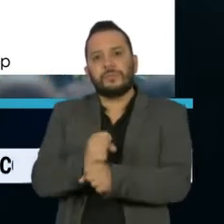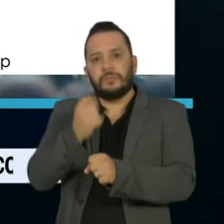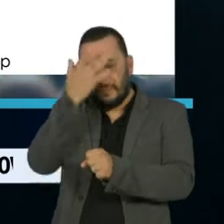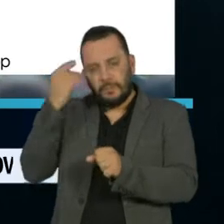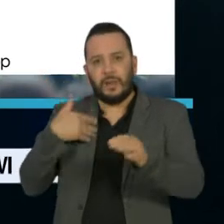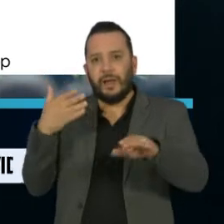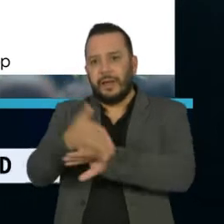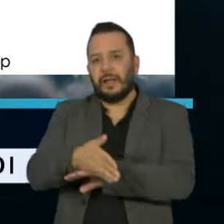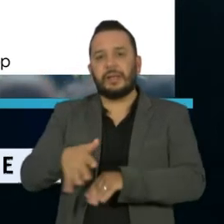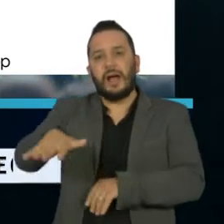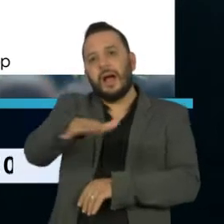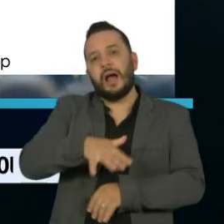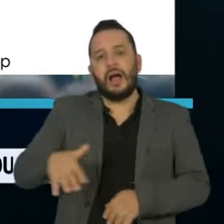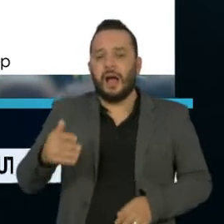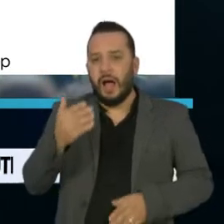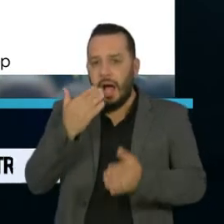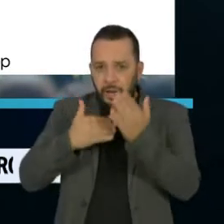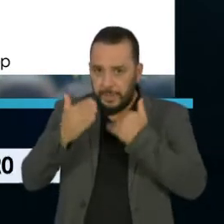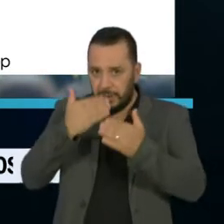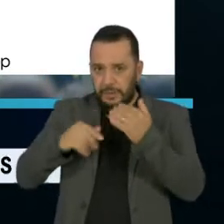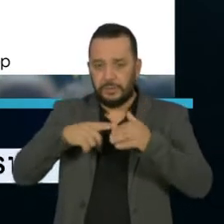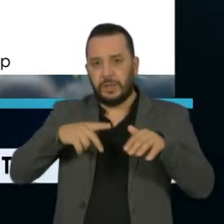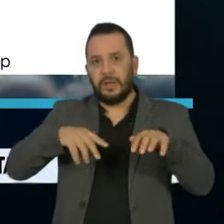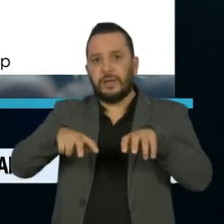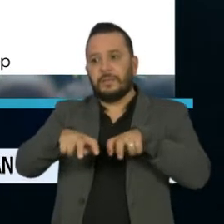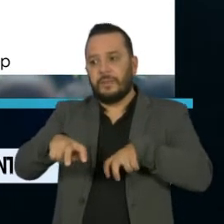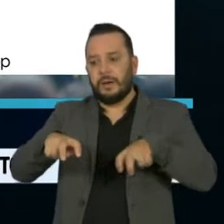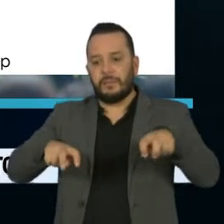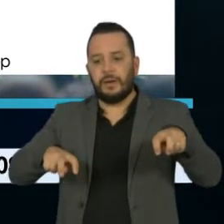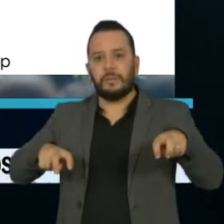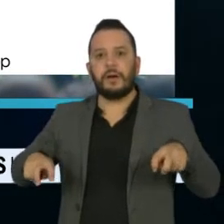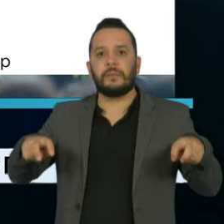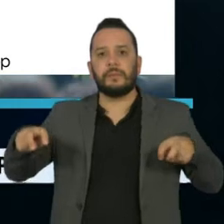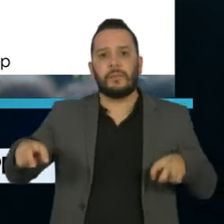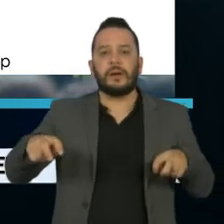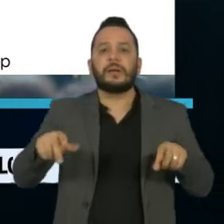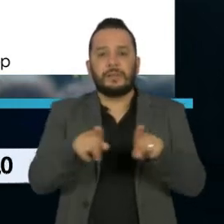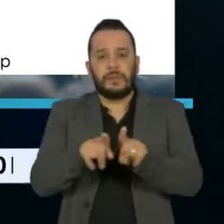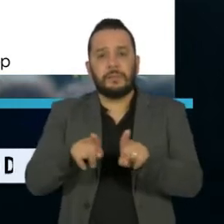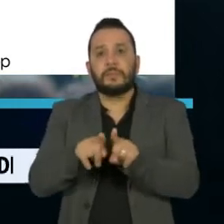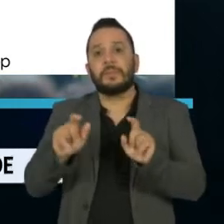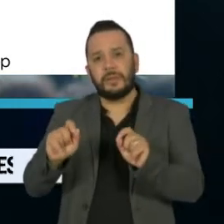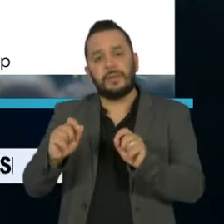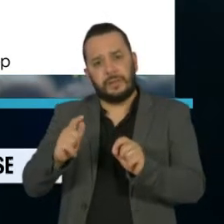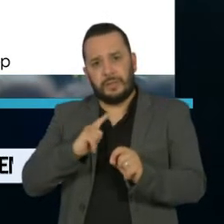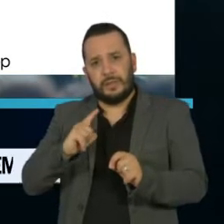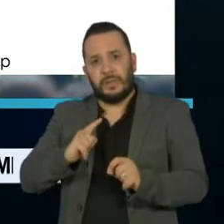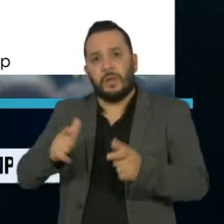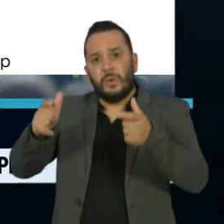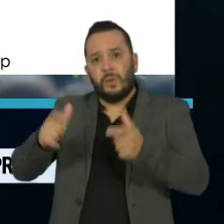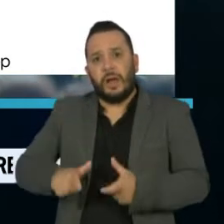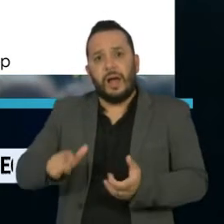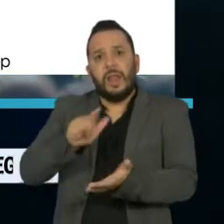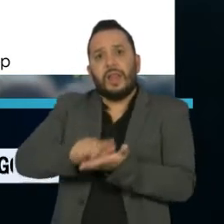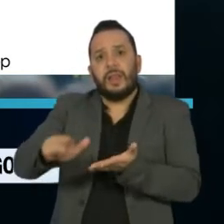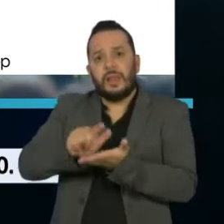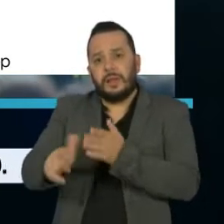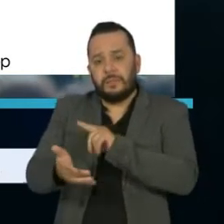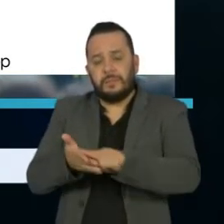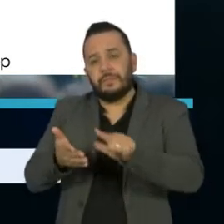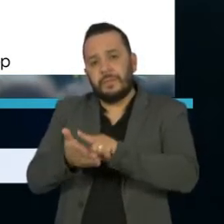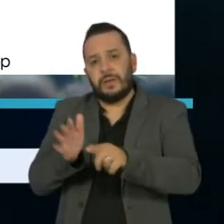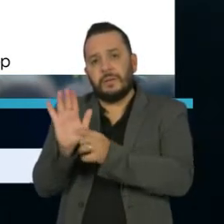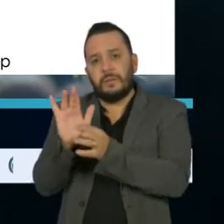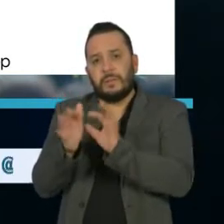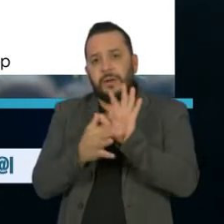Nas praças de alimentação, maior espaçamento entre as mesas e instalação de pontos de limpeza das mãos.